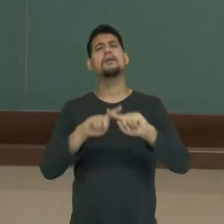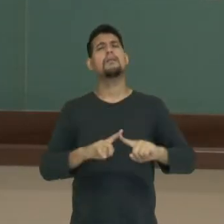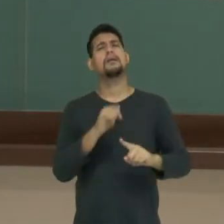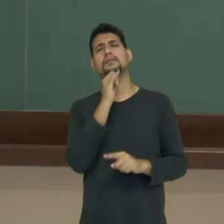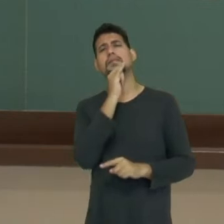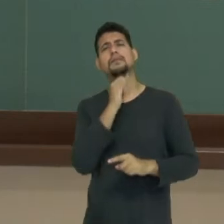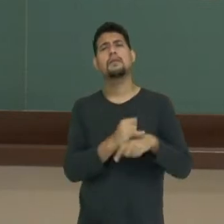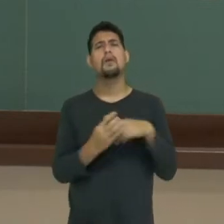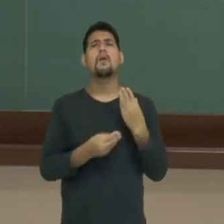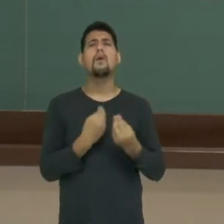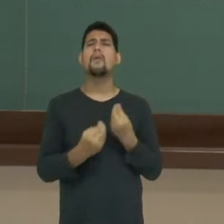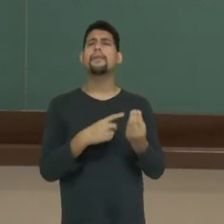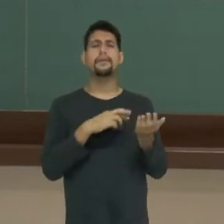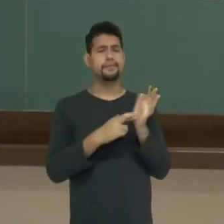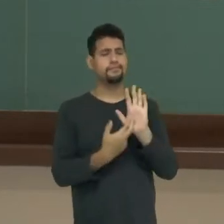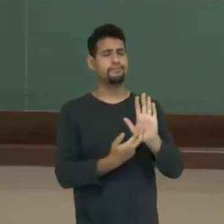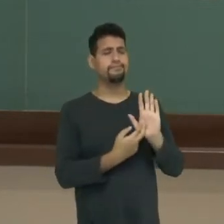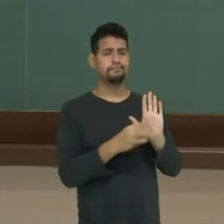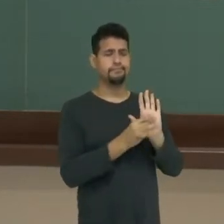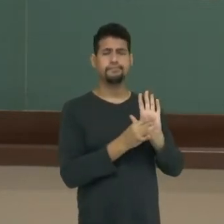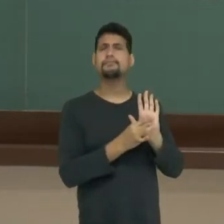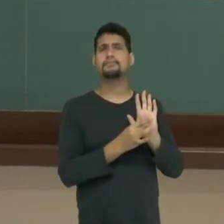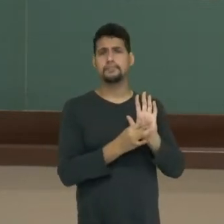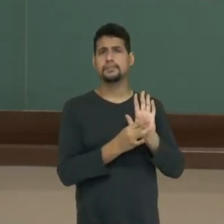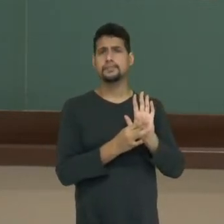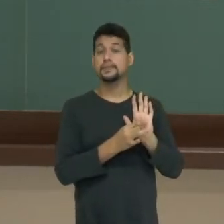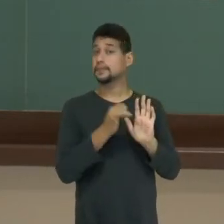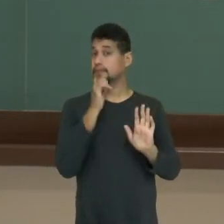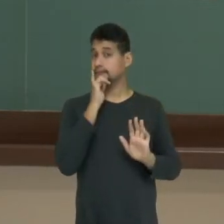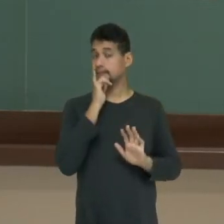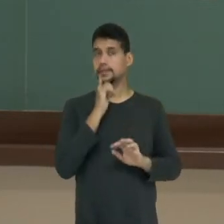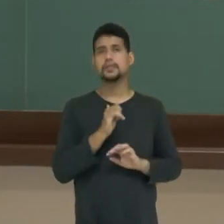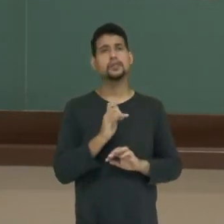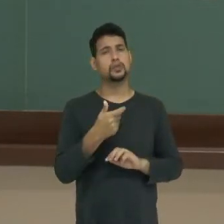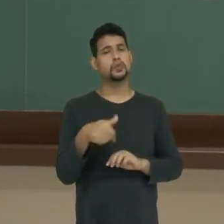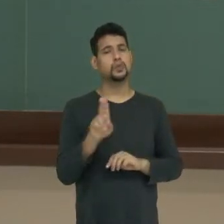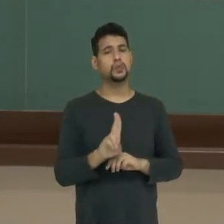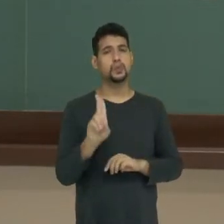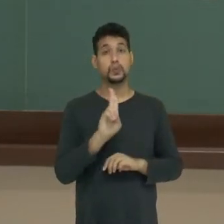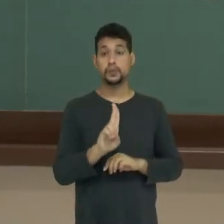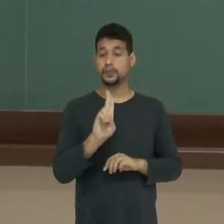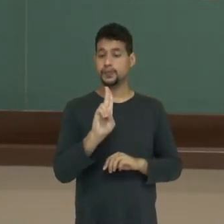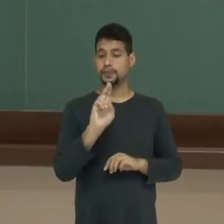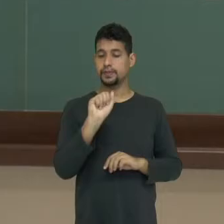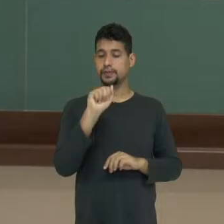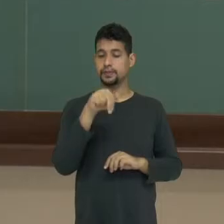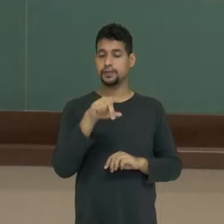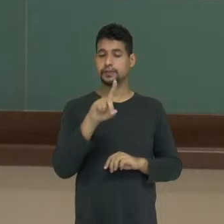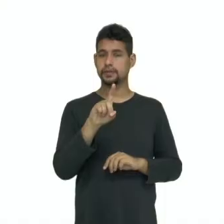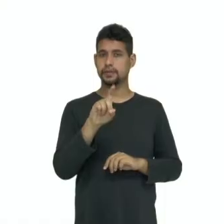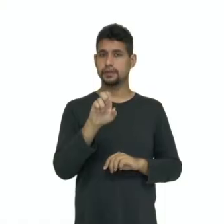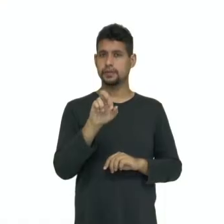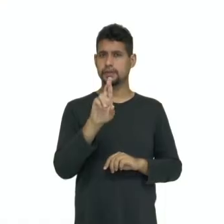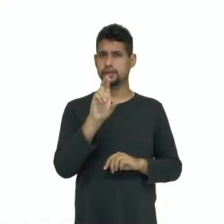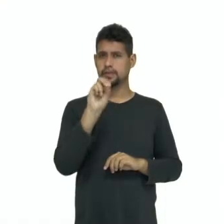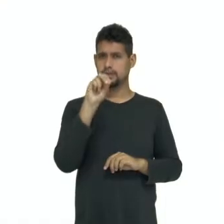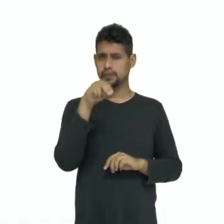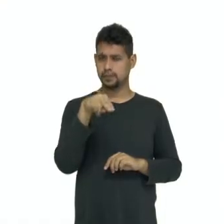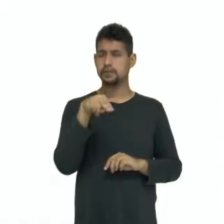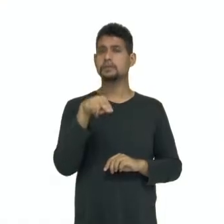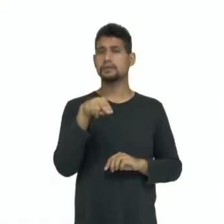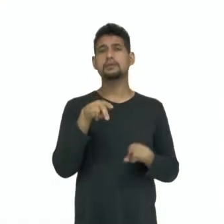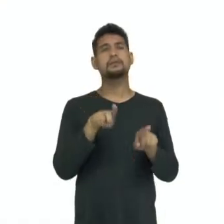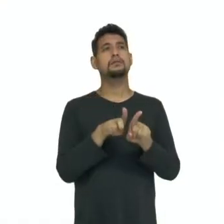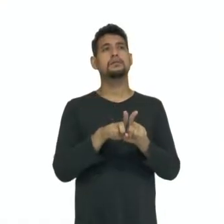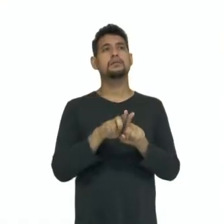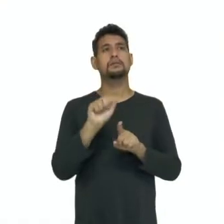tenho, então, essa representação? Então, observe aqui, eu vou pegar o Anderson e o Antônio Carlos, depois o Anderson e